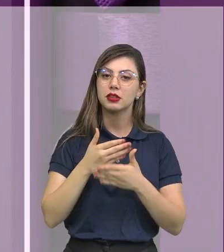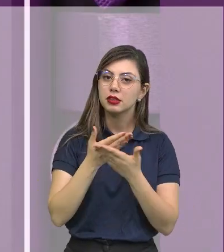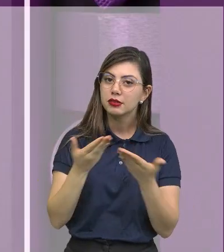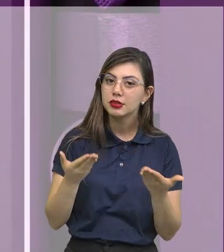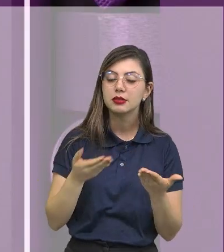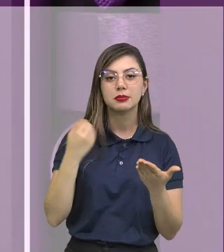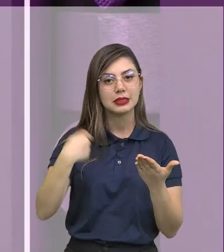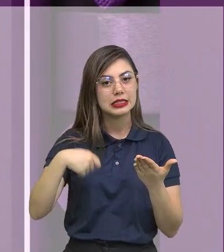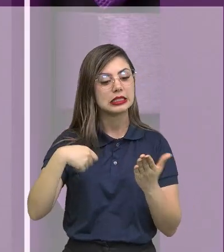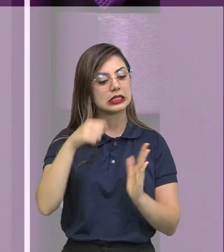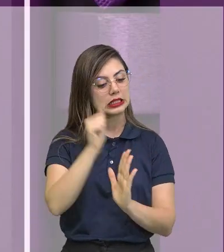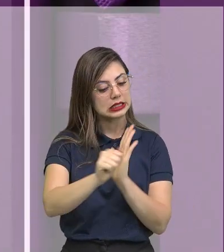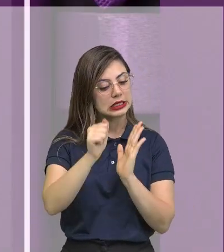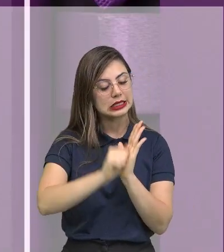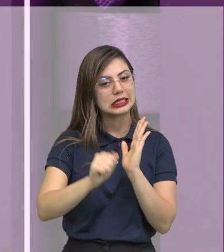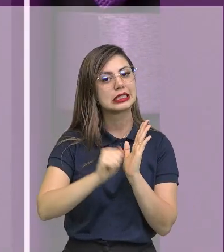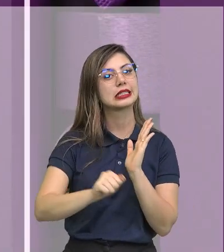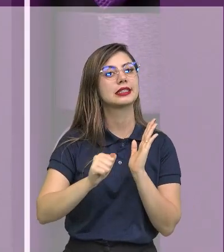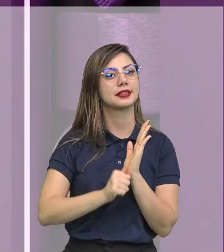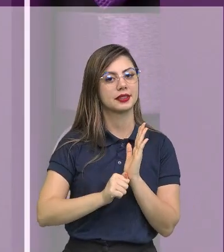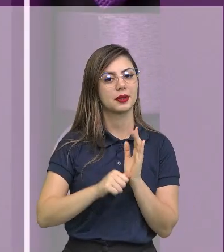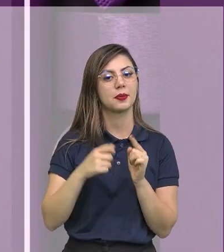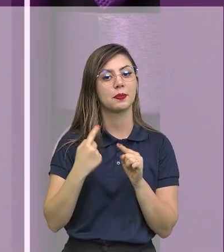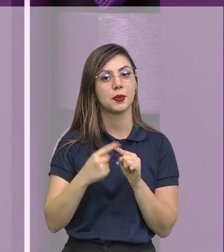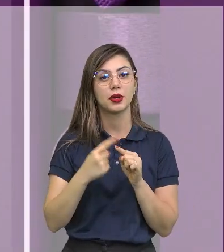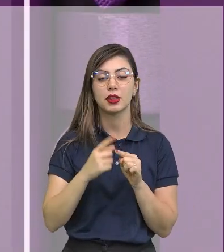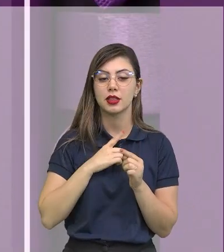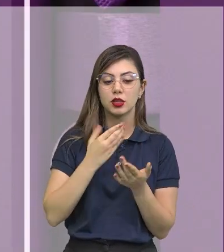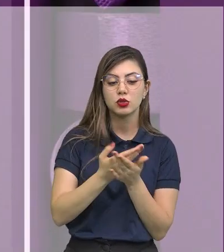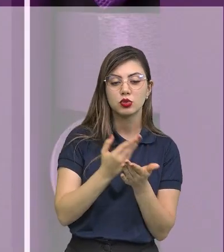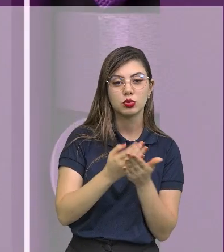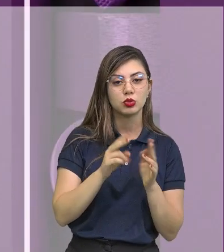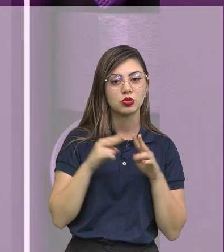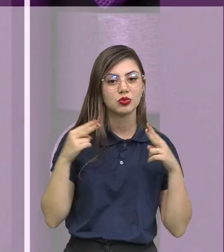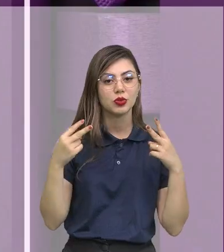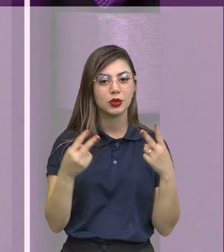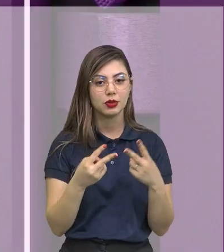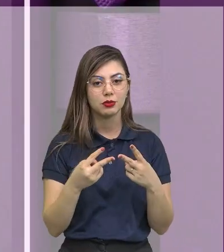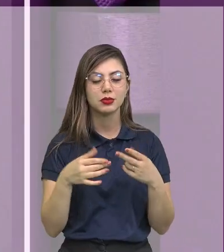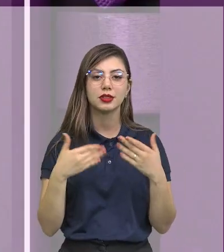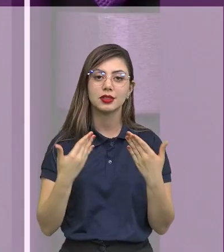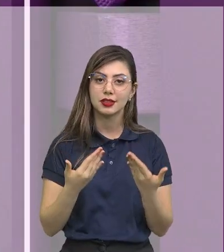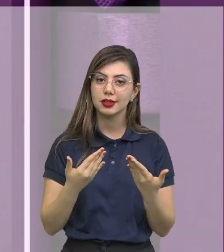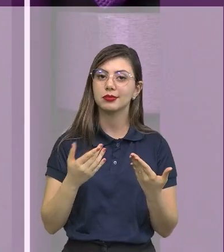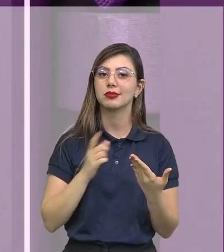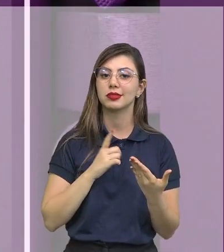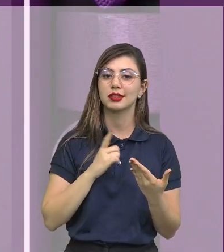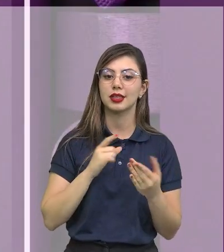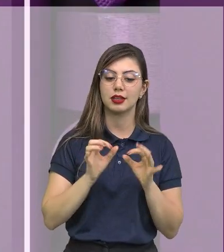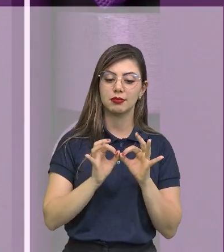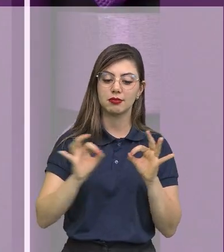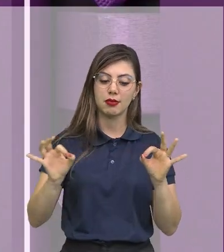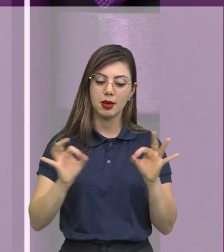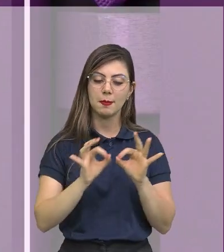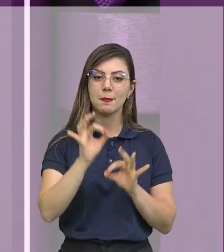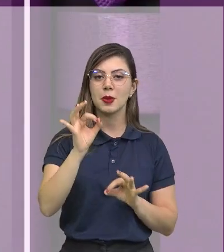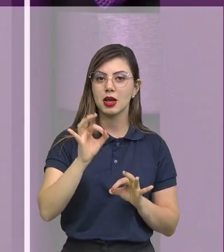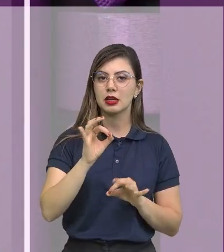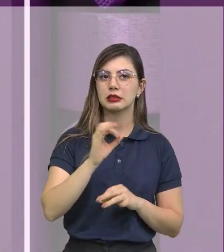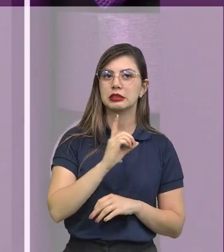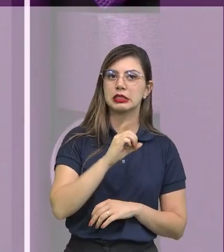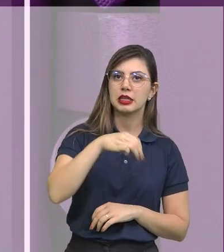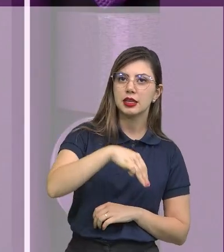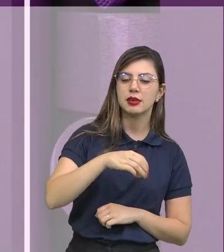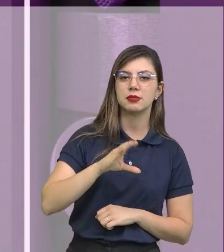as anotações, porque onde há o estudo de volume, automaticamente essas unidades de medidas ali vão aparecer. E você